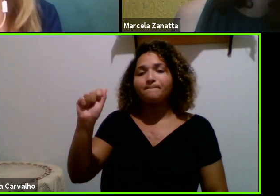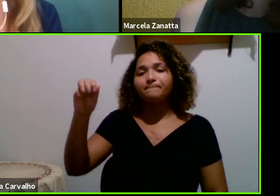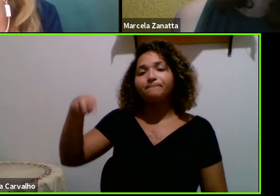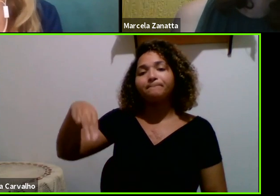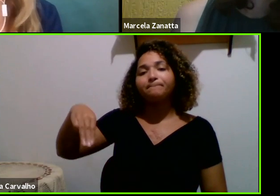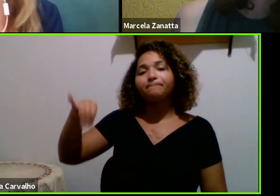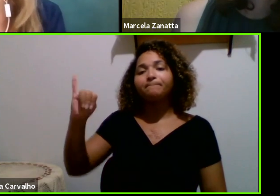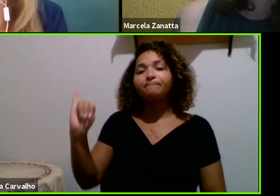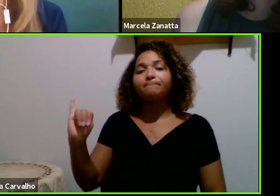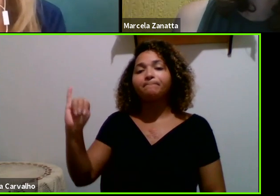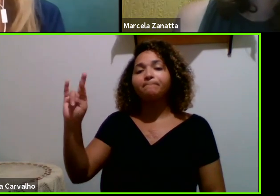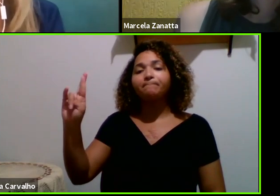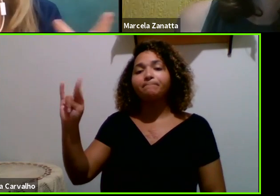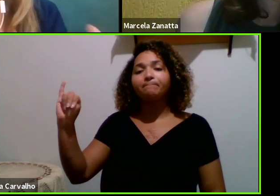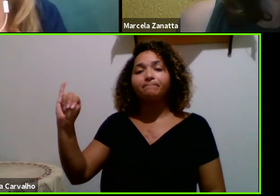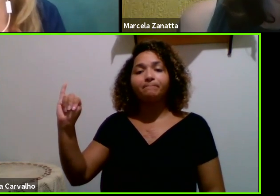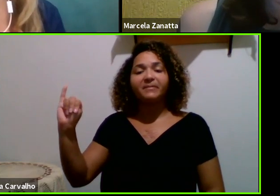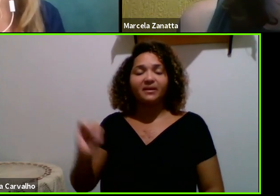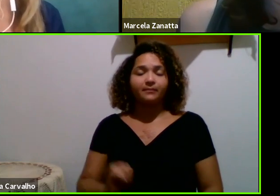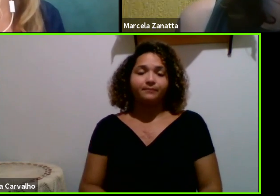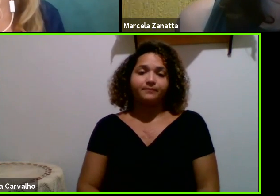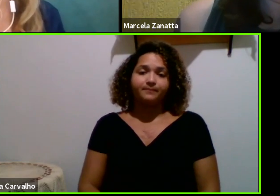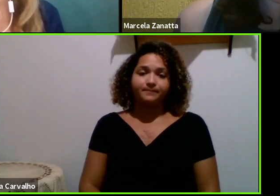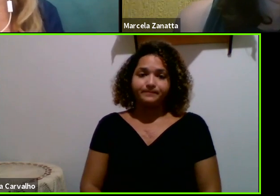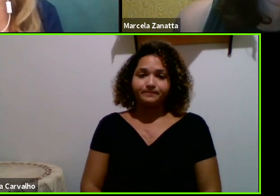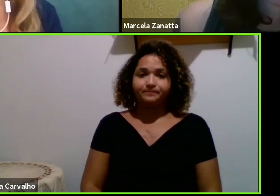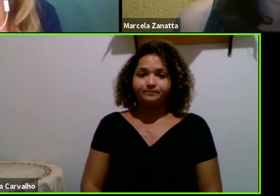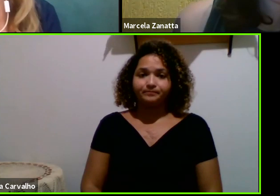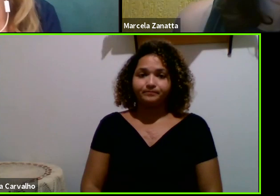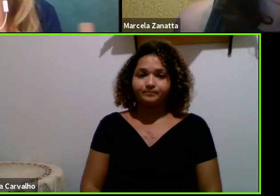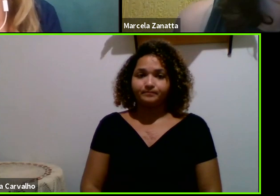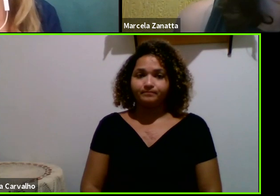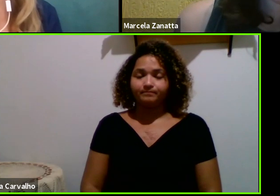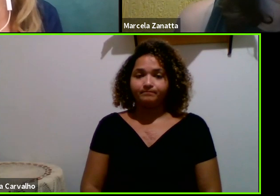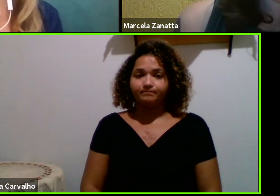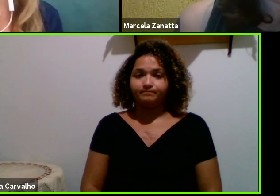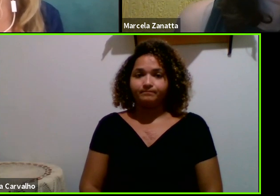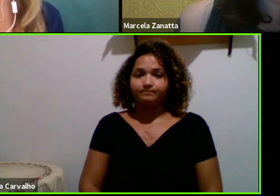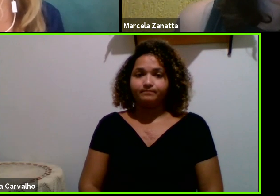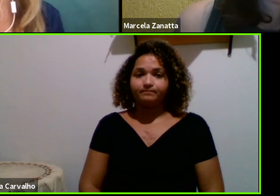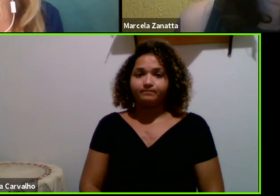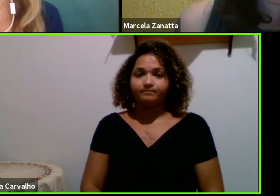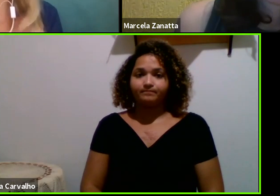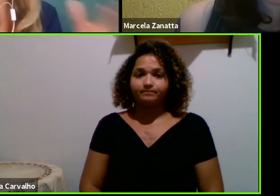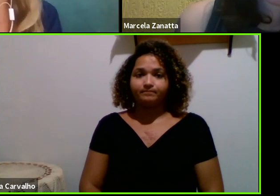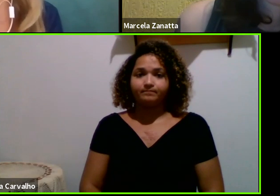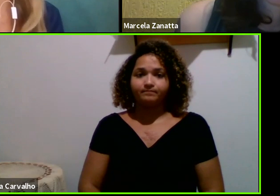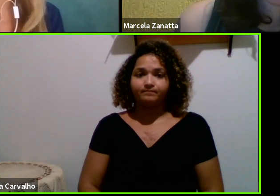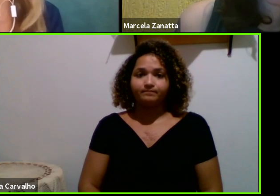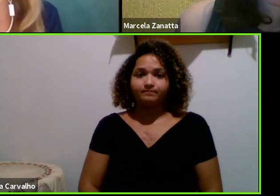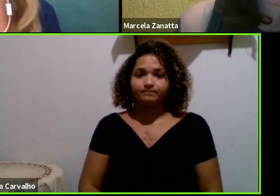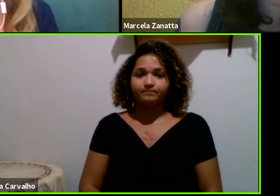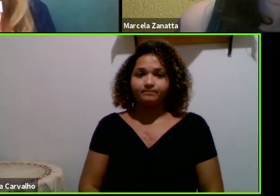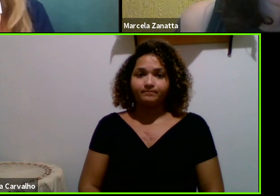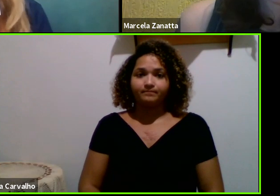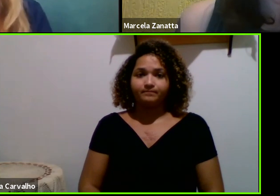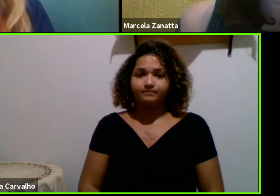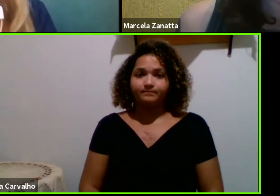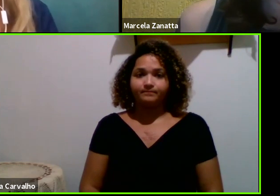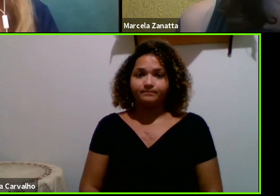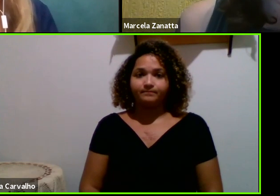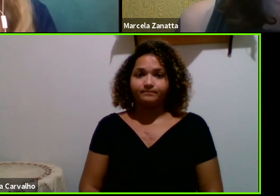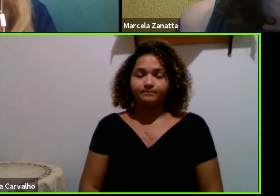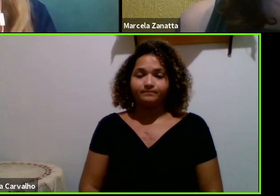encontrou evidências trazendo esse tipo de relato, porque a biomecânica do parto ainda é muito recente, né?